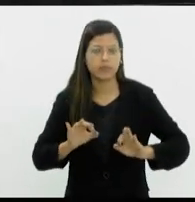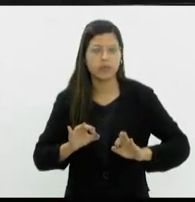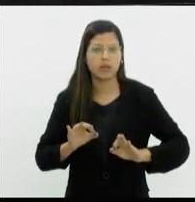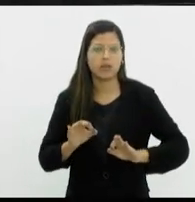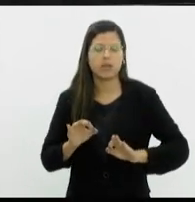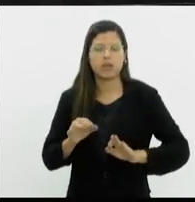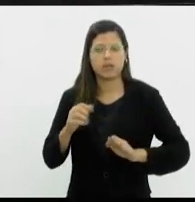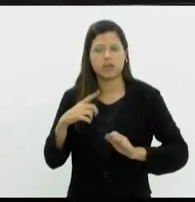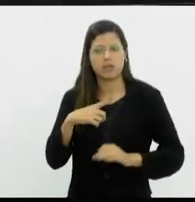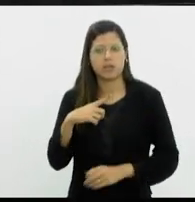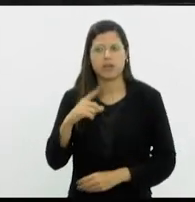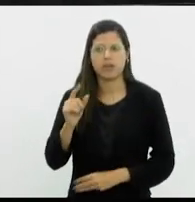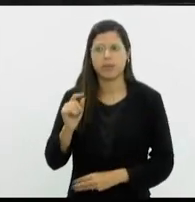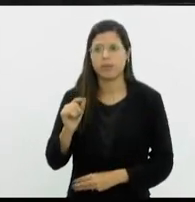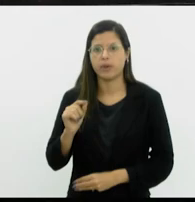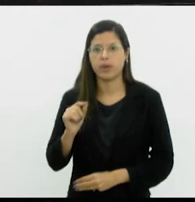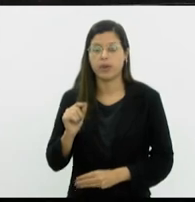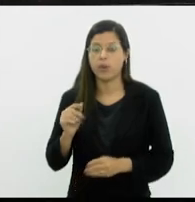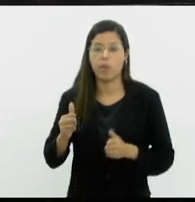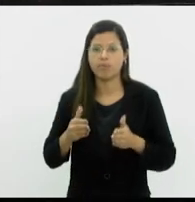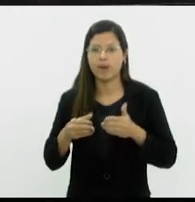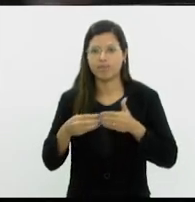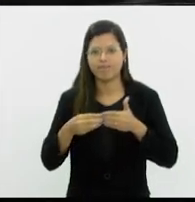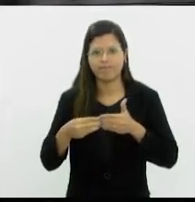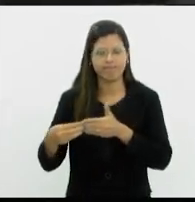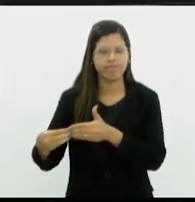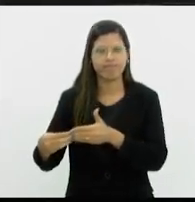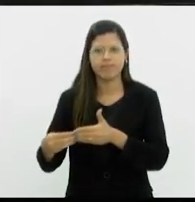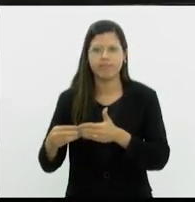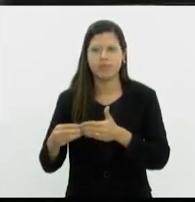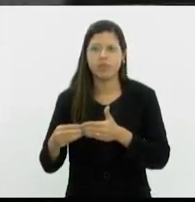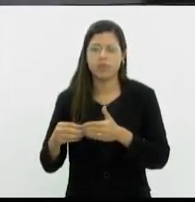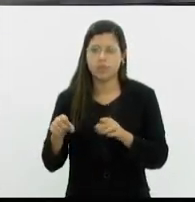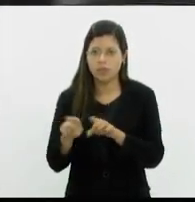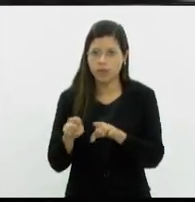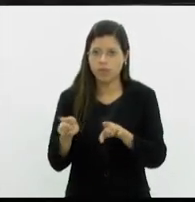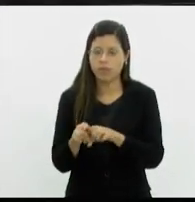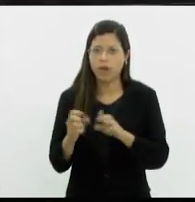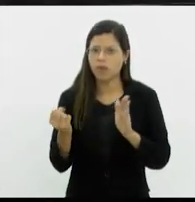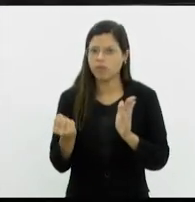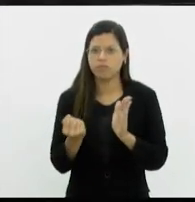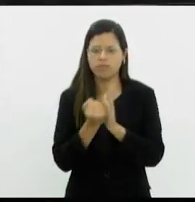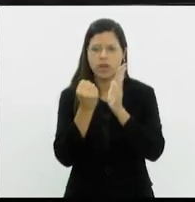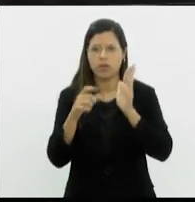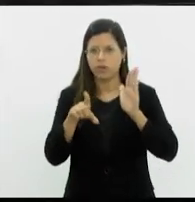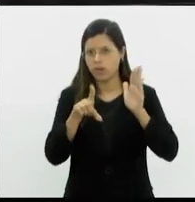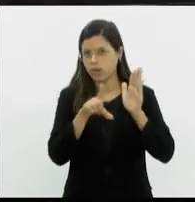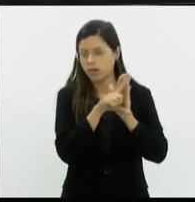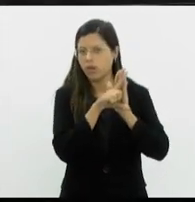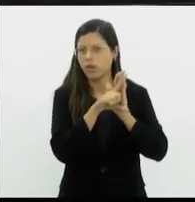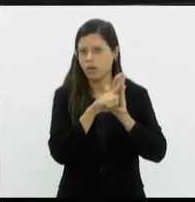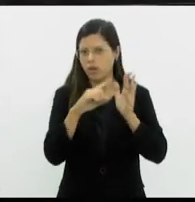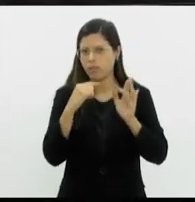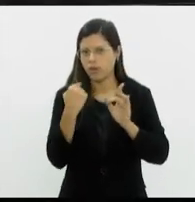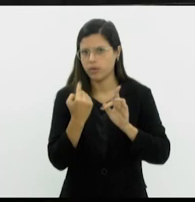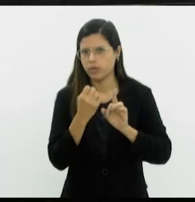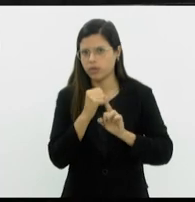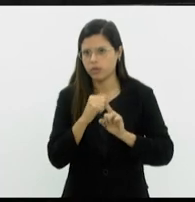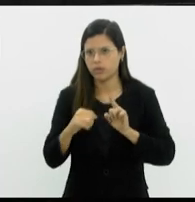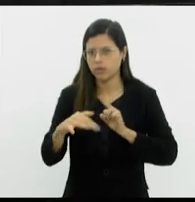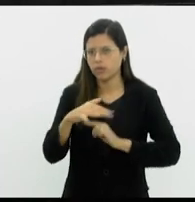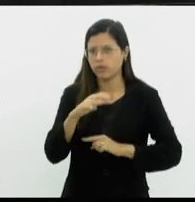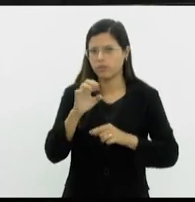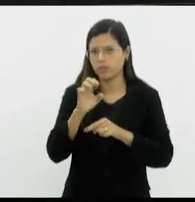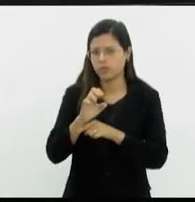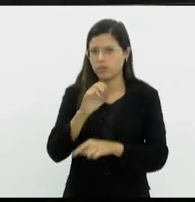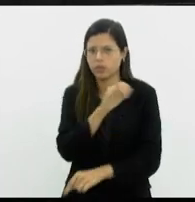tenha aqui um norte e um marco legal muito claro para a nossa sociedade, que o Estado